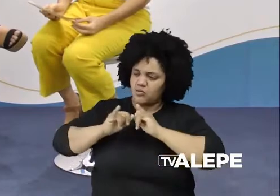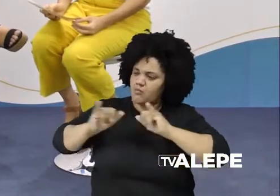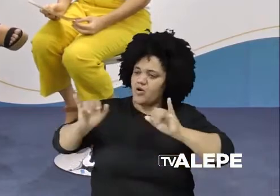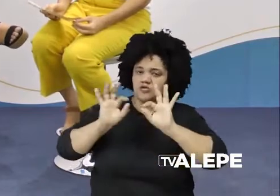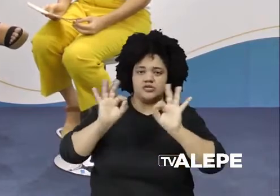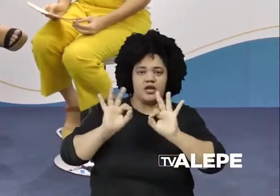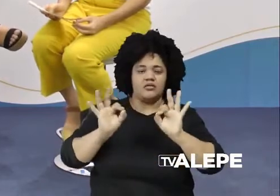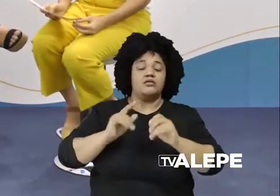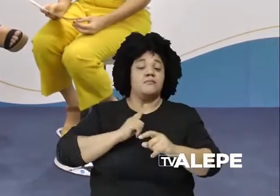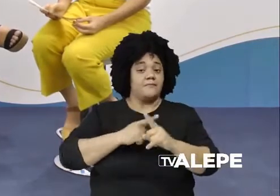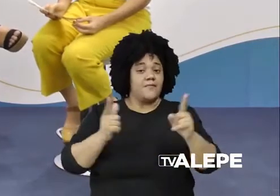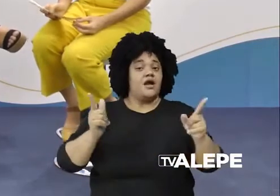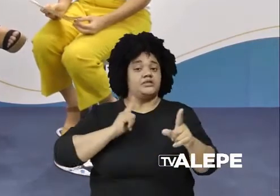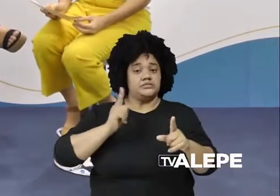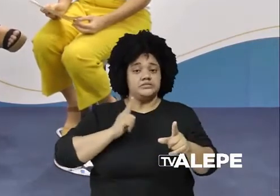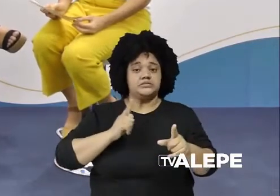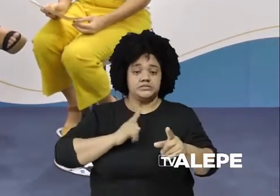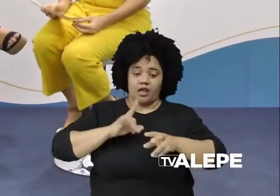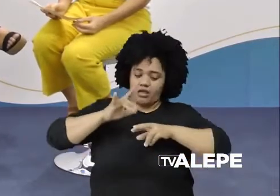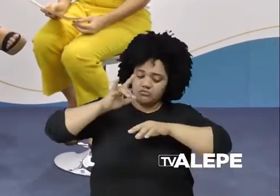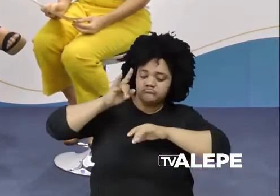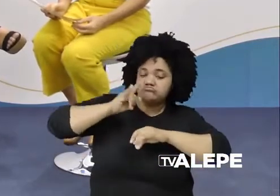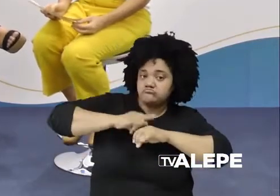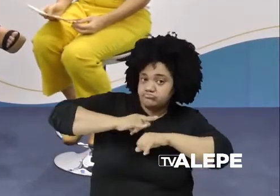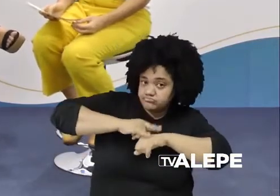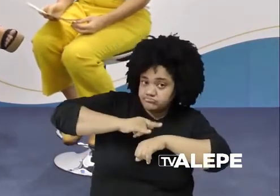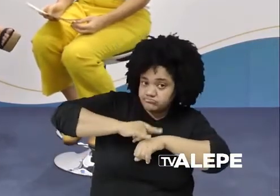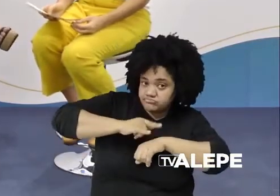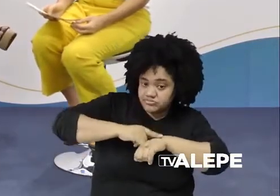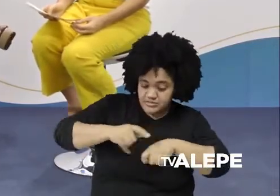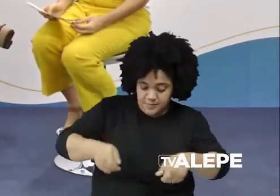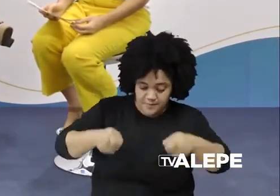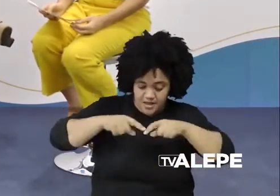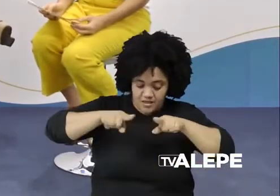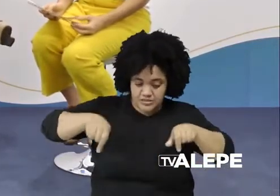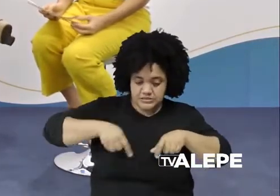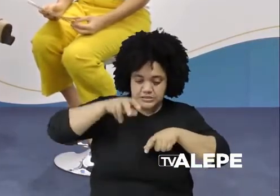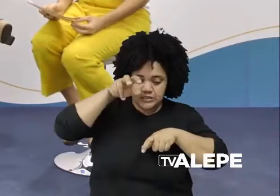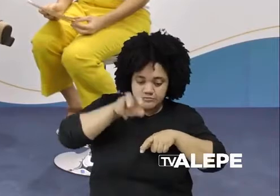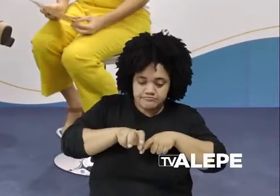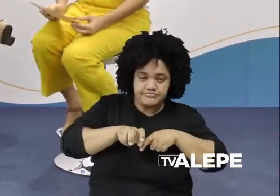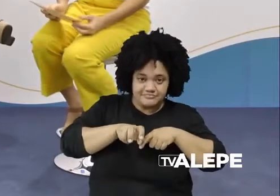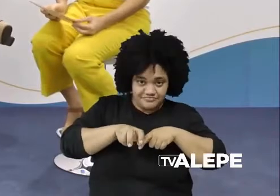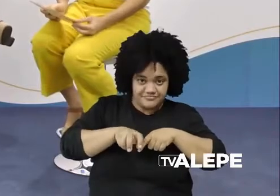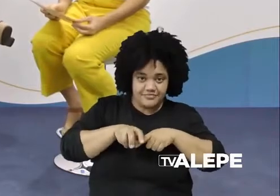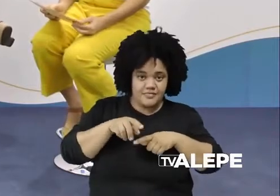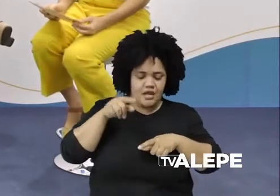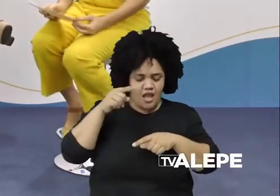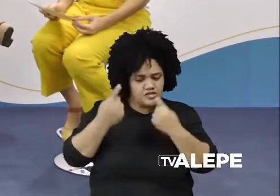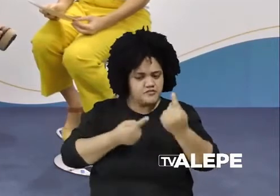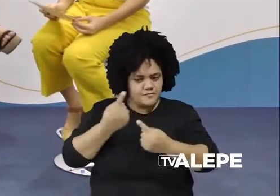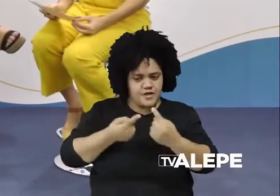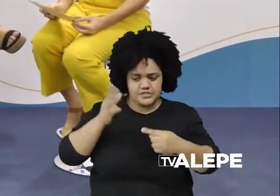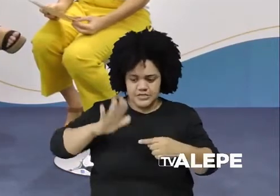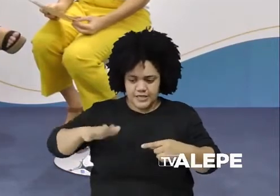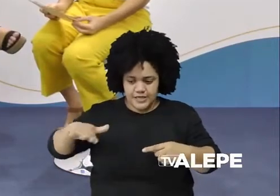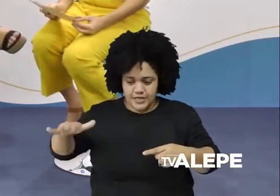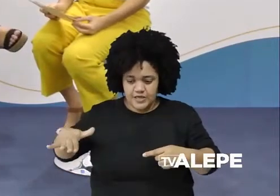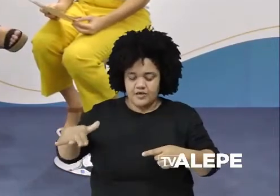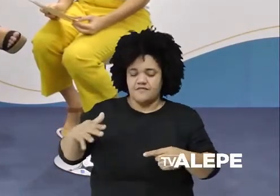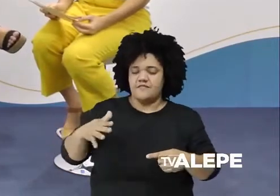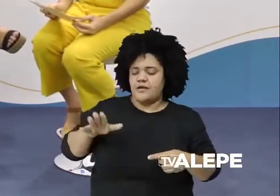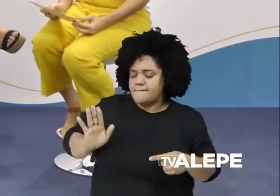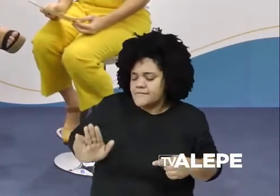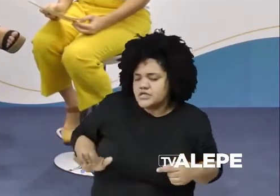mas são dados clínicos que a gente tem, né? De pesquisas, especialmente a criança